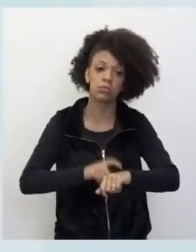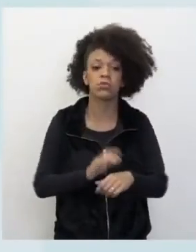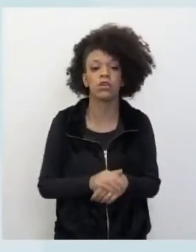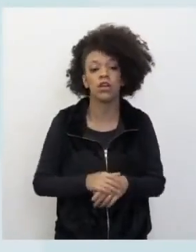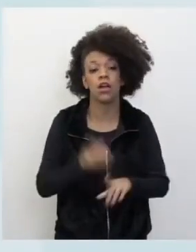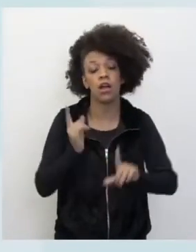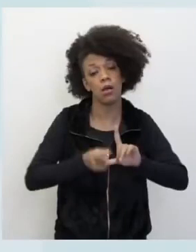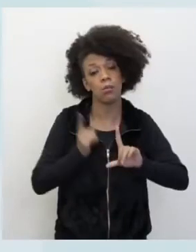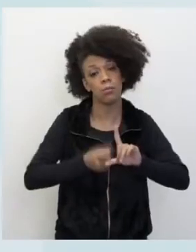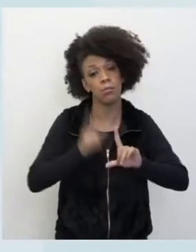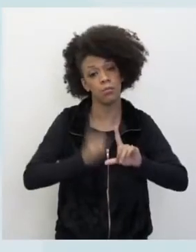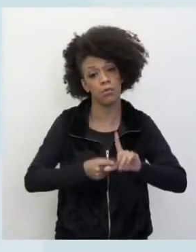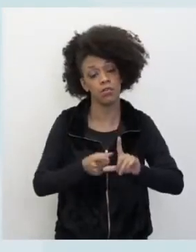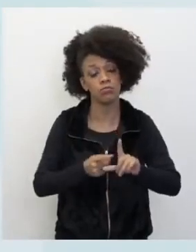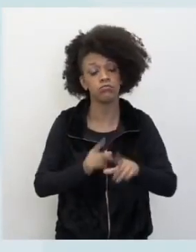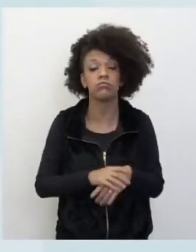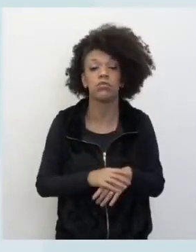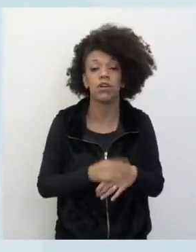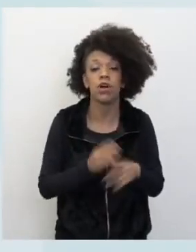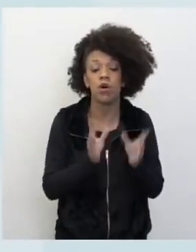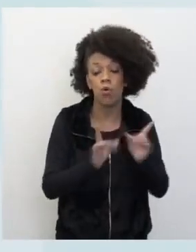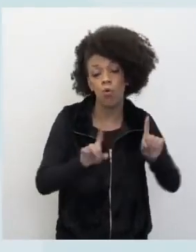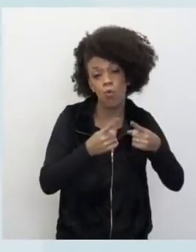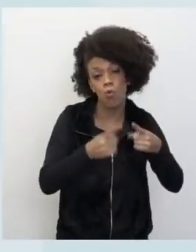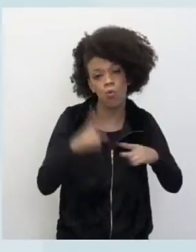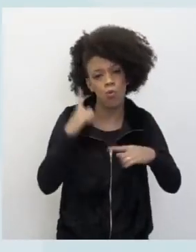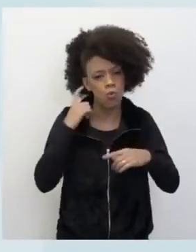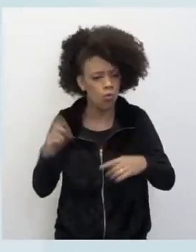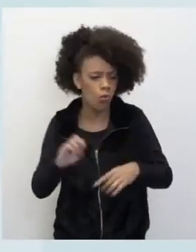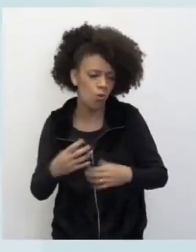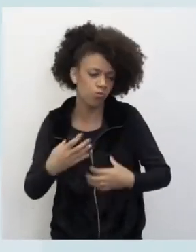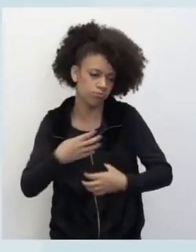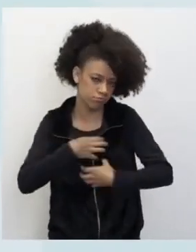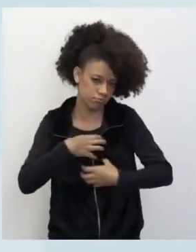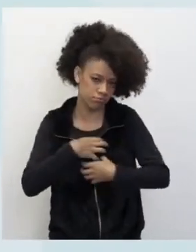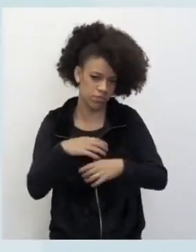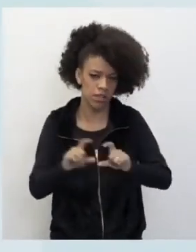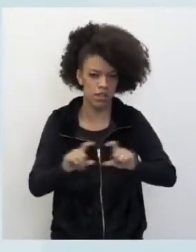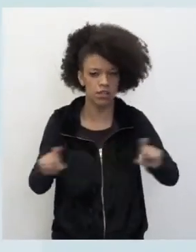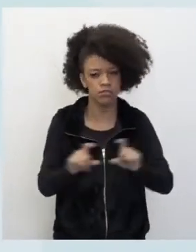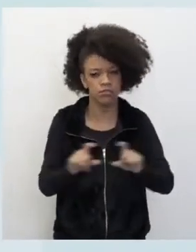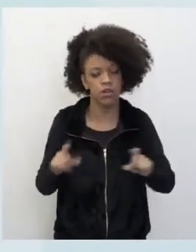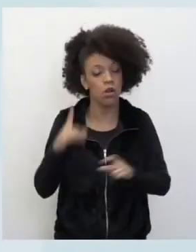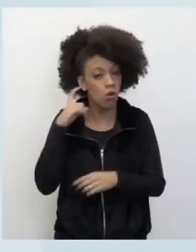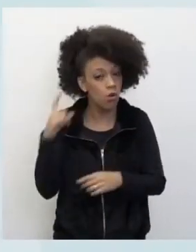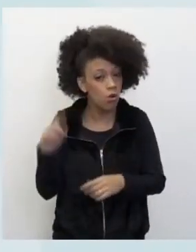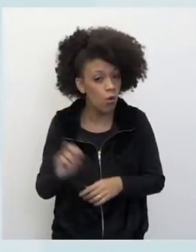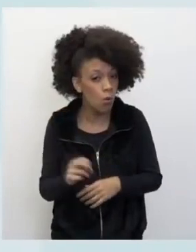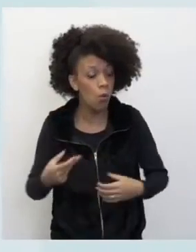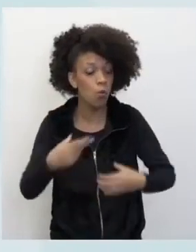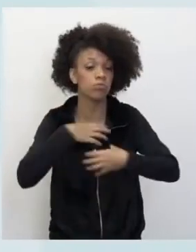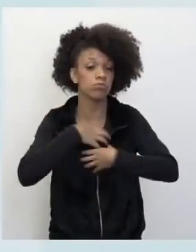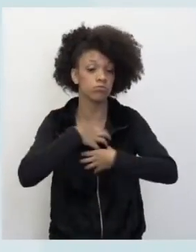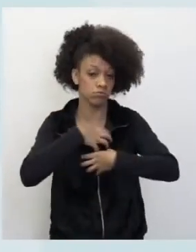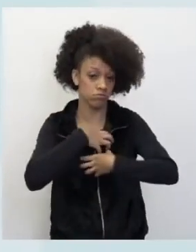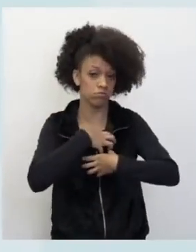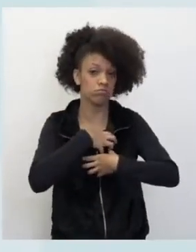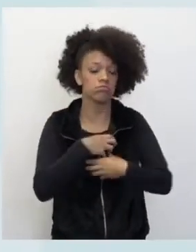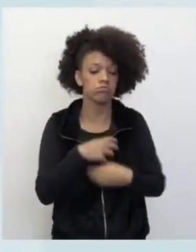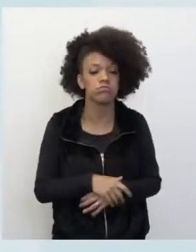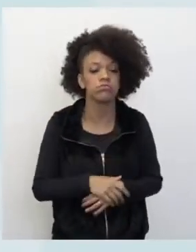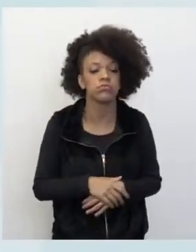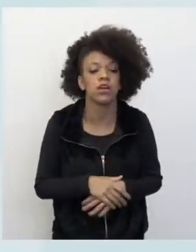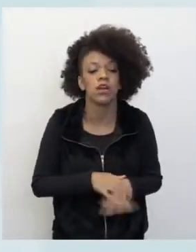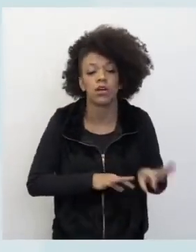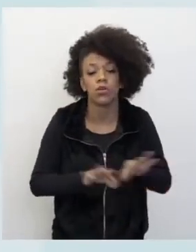ou pulsação da música, ouvida ou simplesmente sentida. Eu adoro essa frase, ouvida ou sentida. É